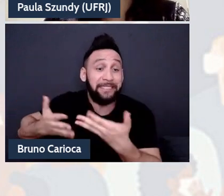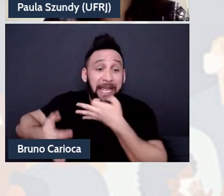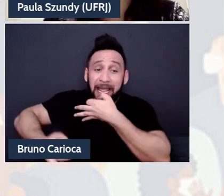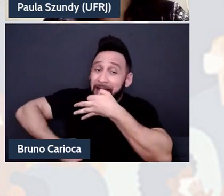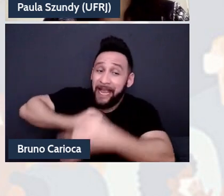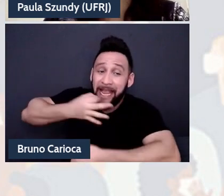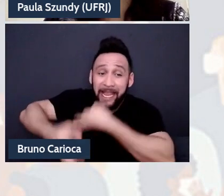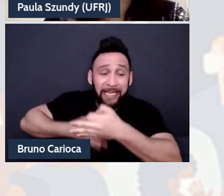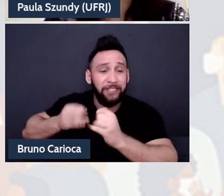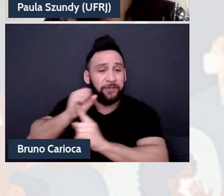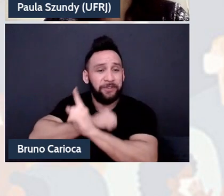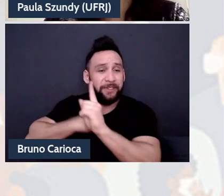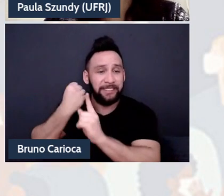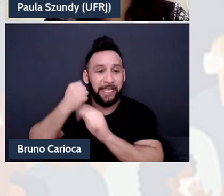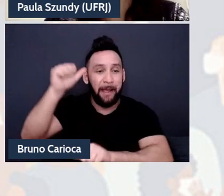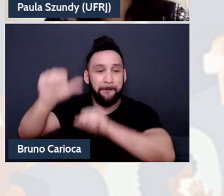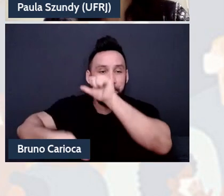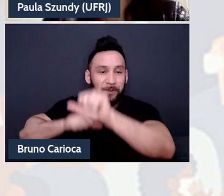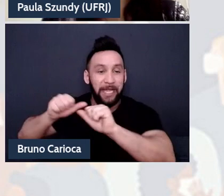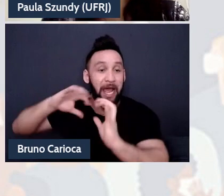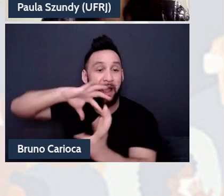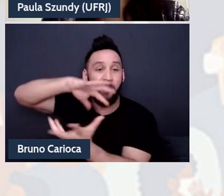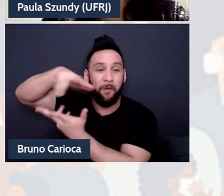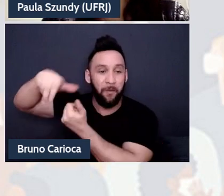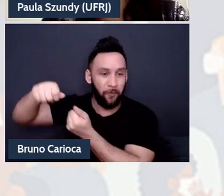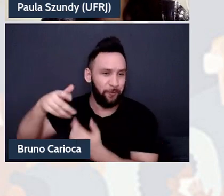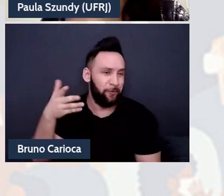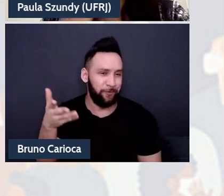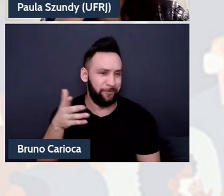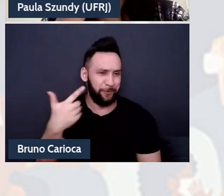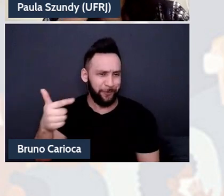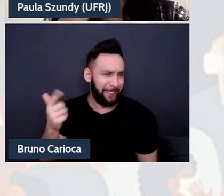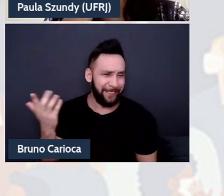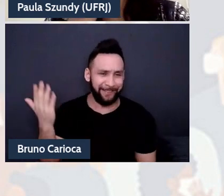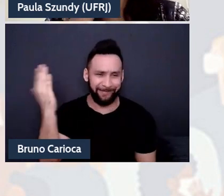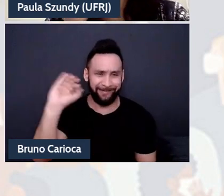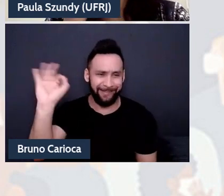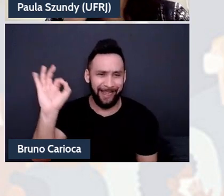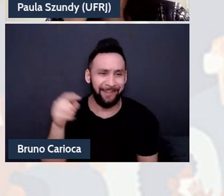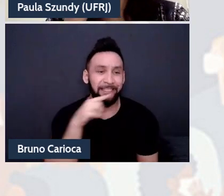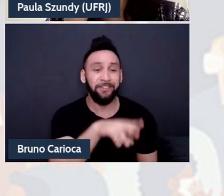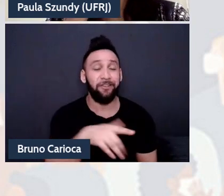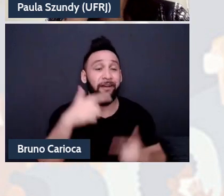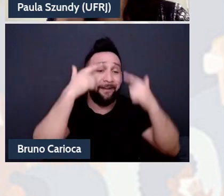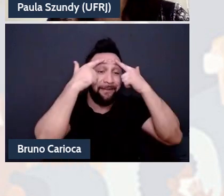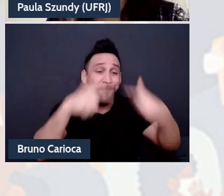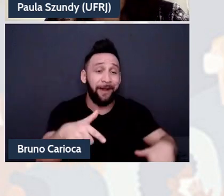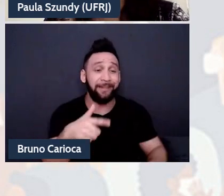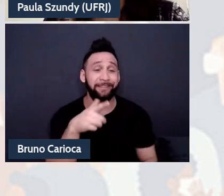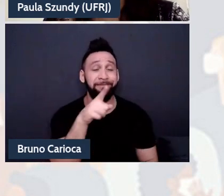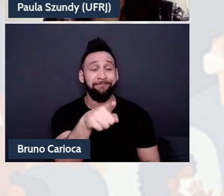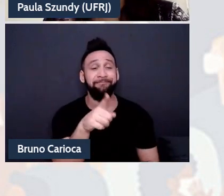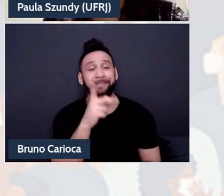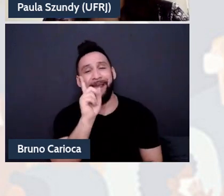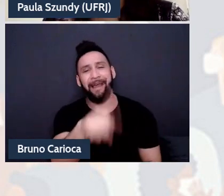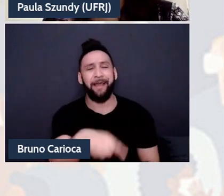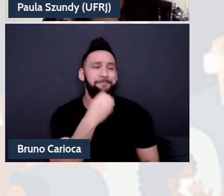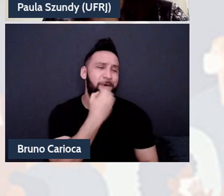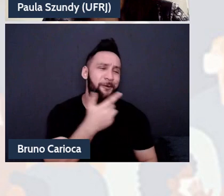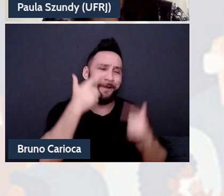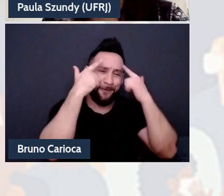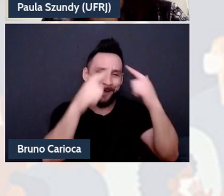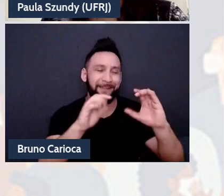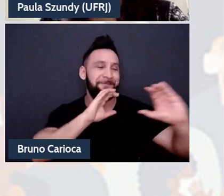histórica, cultural, ideologicamente, né? Em relação ao inglês, né, a gente vê a